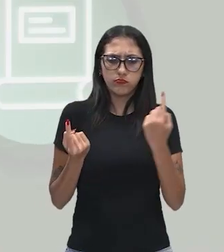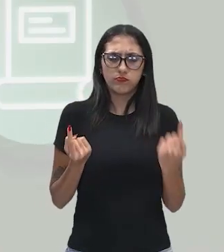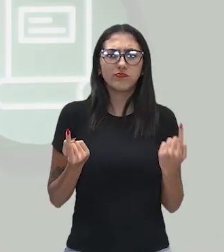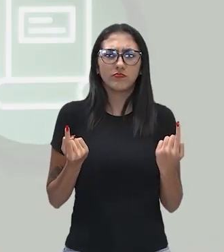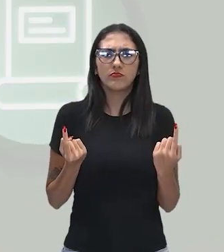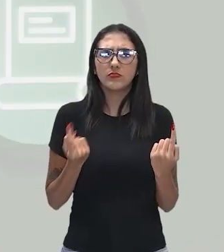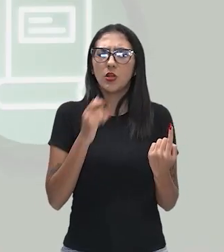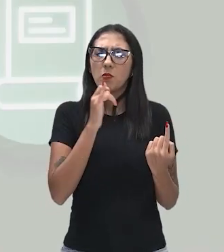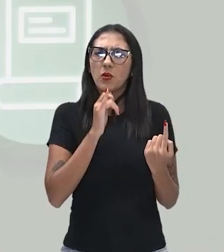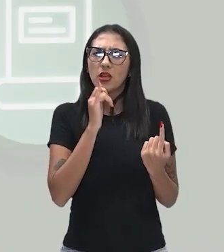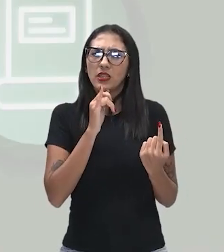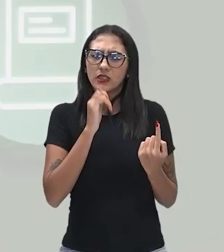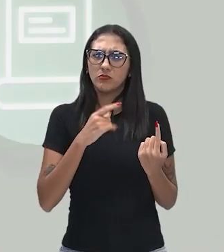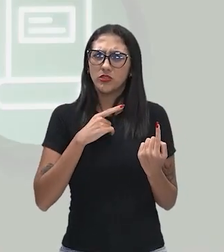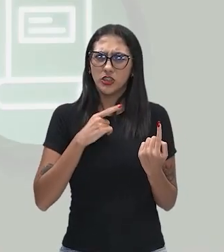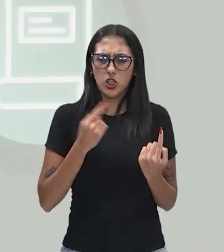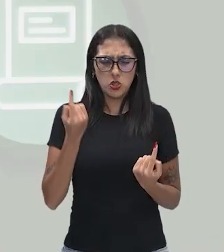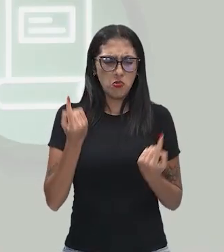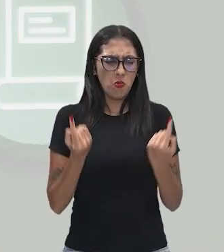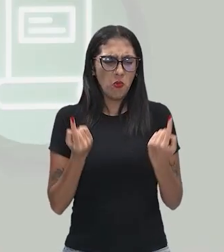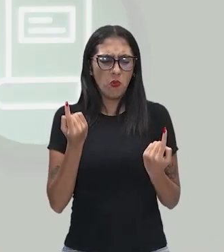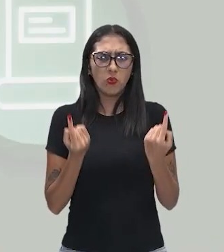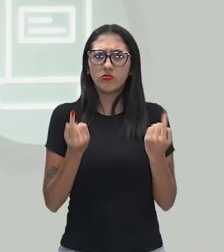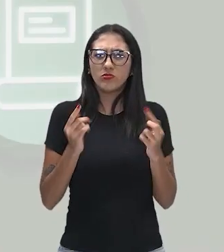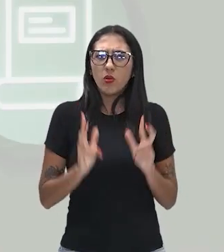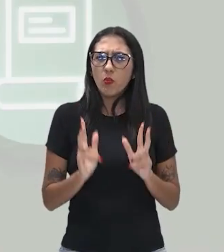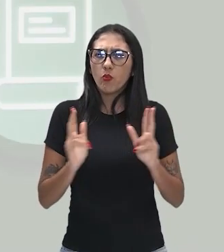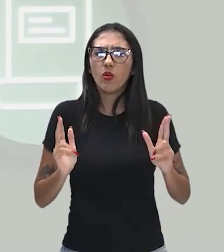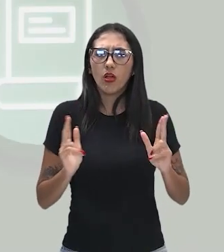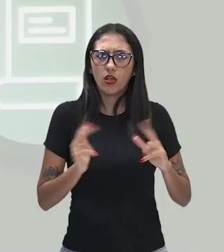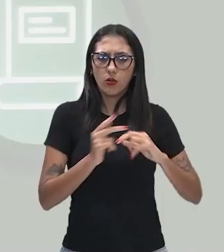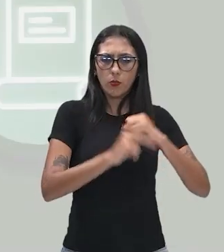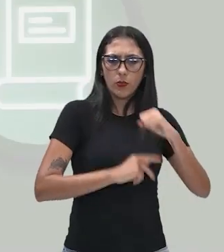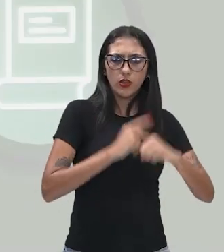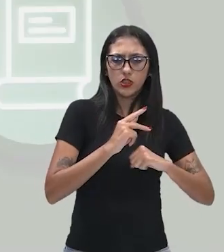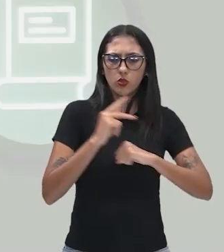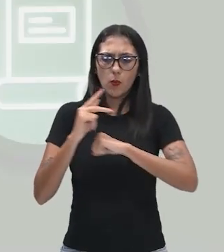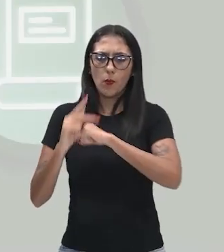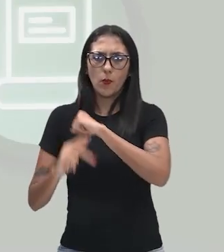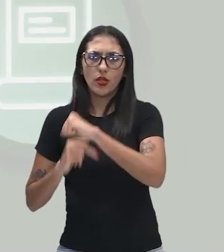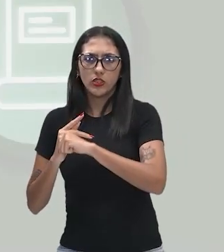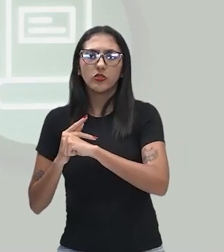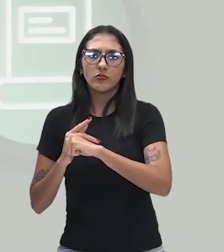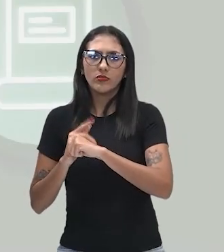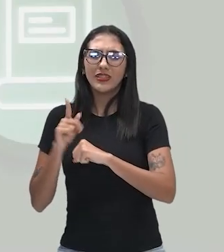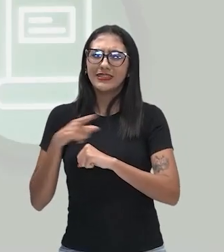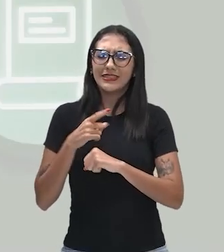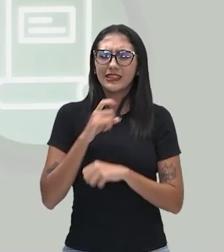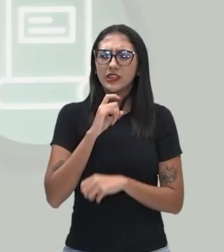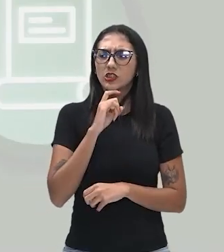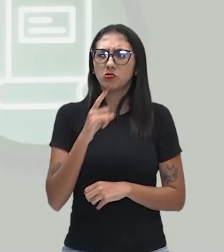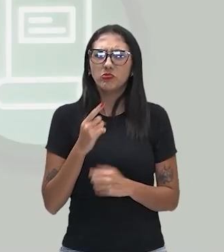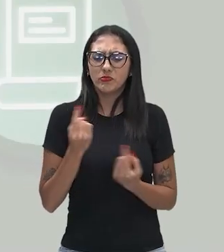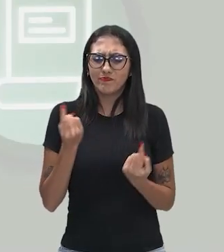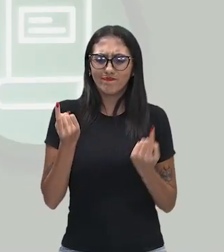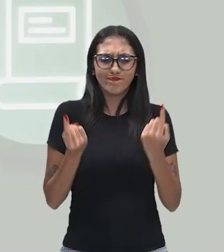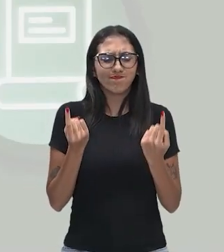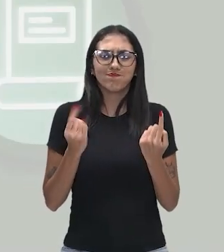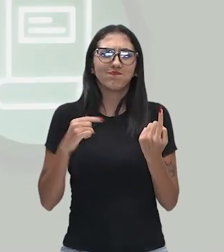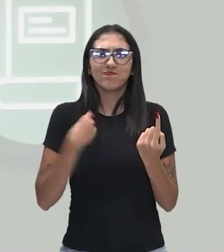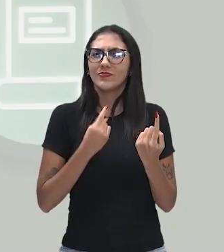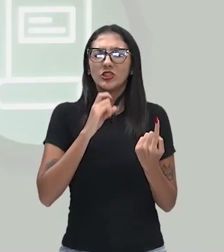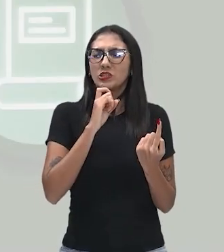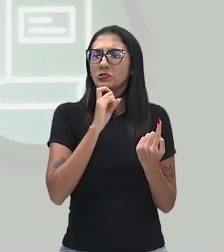partícula está numa posição e está na outra ao mesmo tempo. Isso é o princípio da incerteza de Heisenberg. A gente não sabe